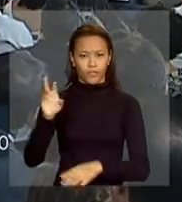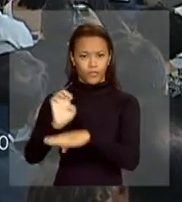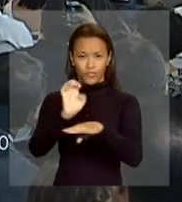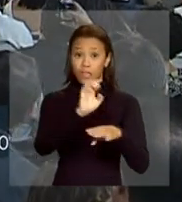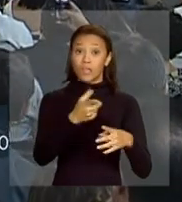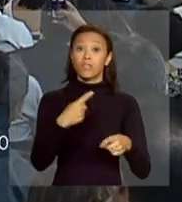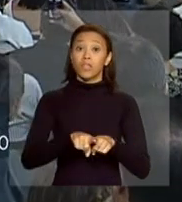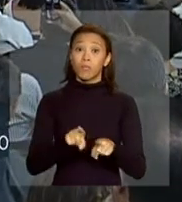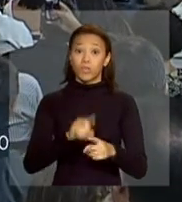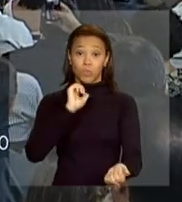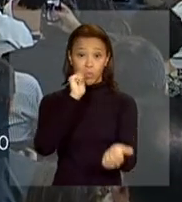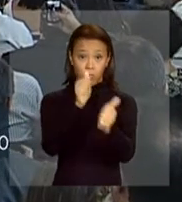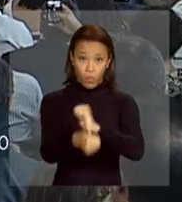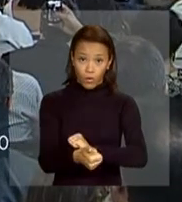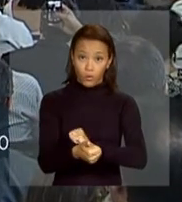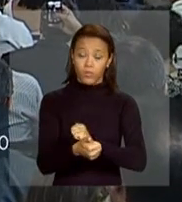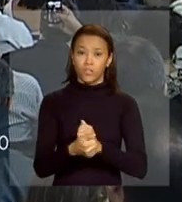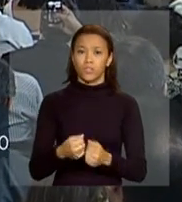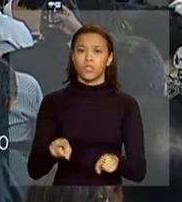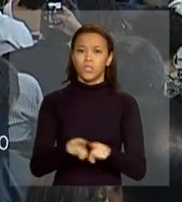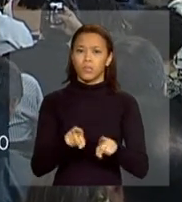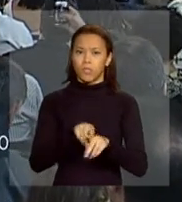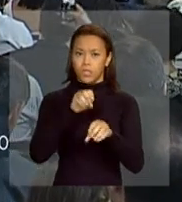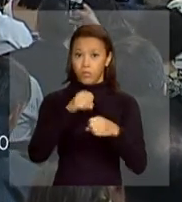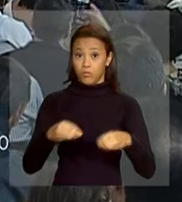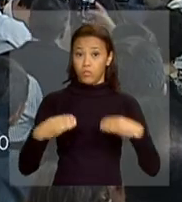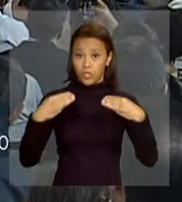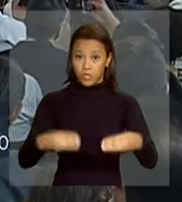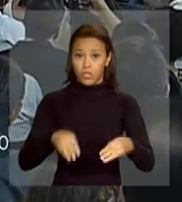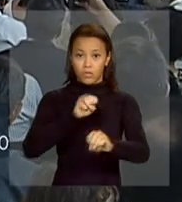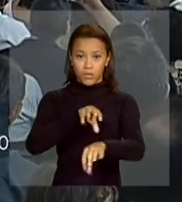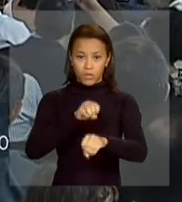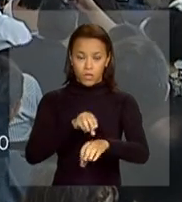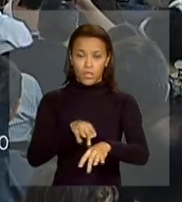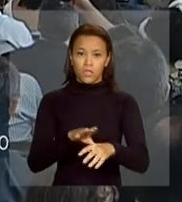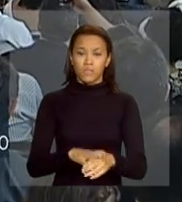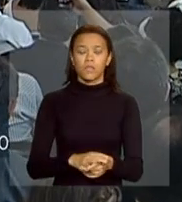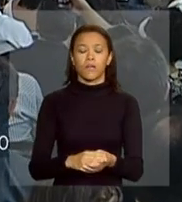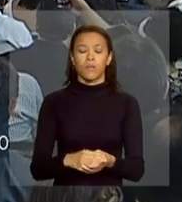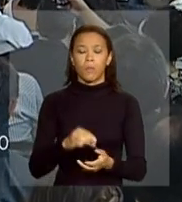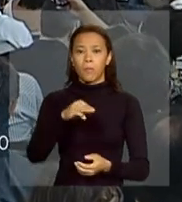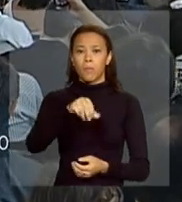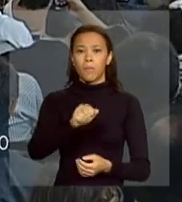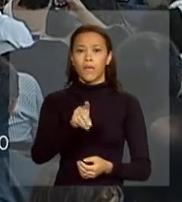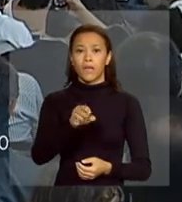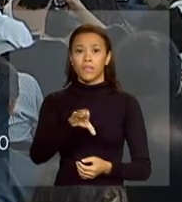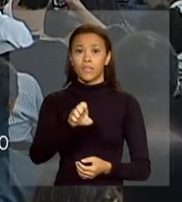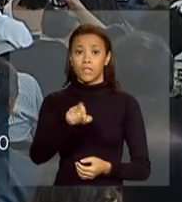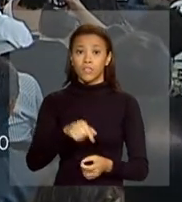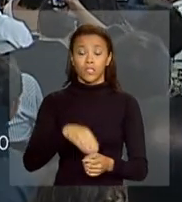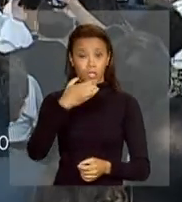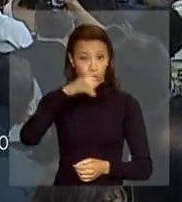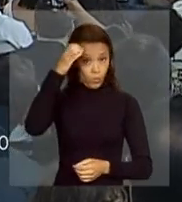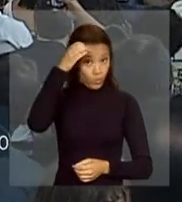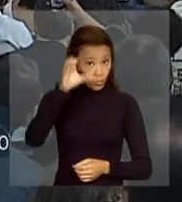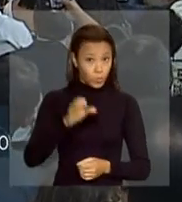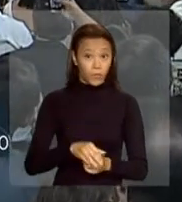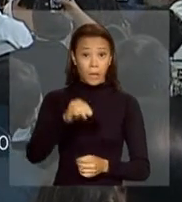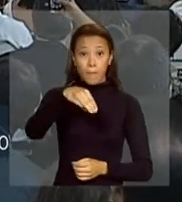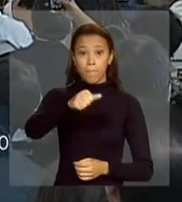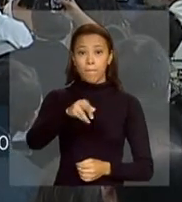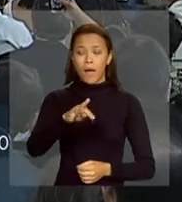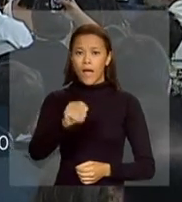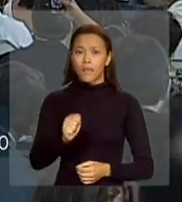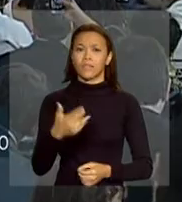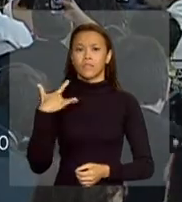Aldo Rebelo educação Aloísio Mercadante cultura Marta Suplicy saúde Alexandre